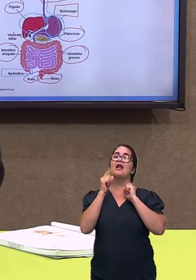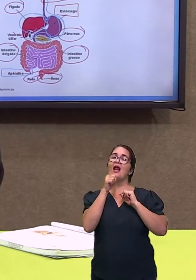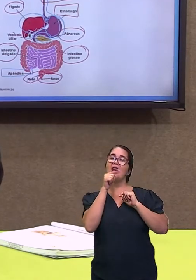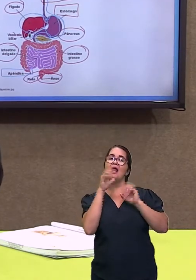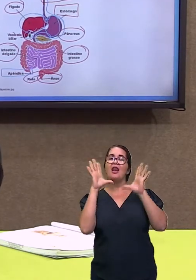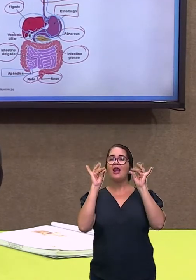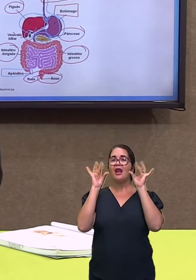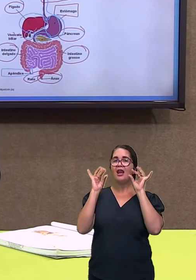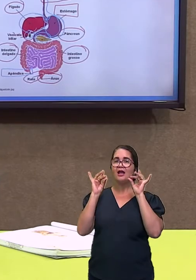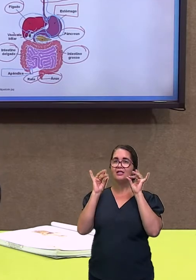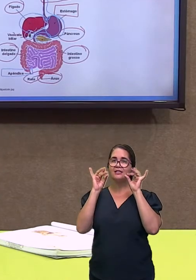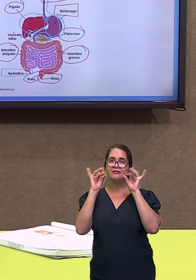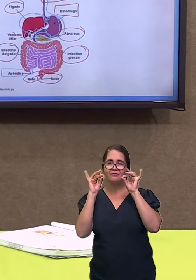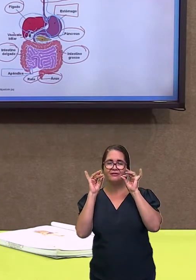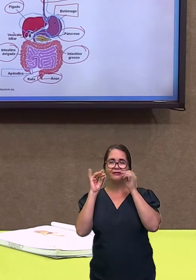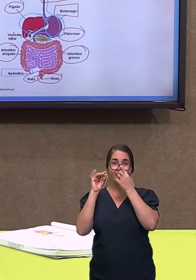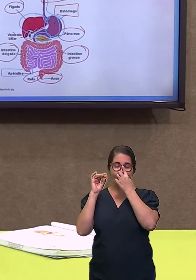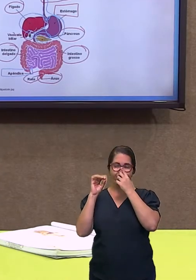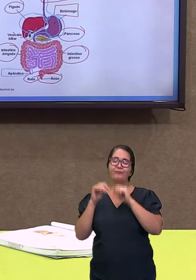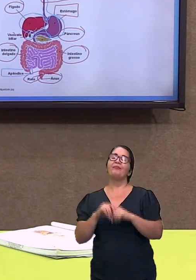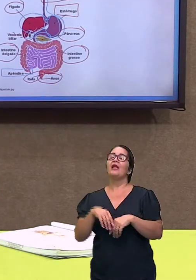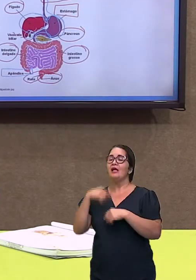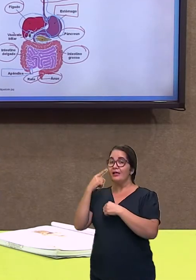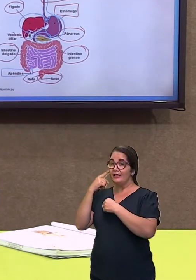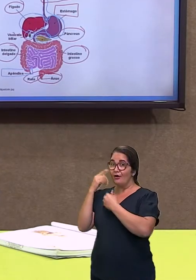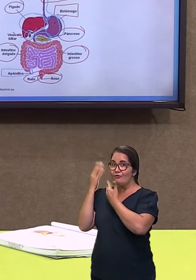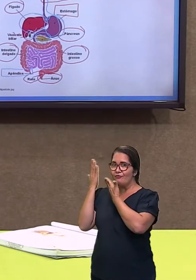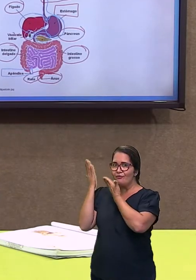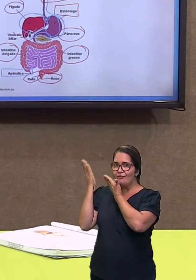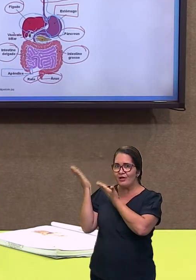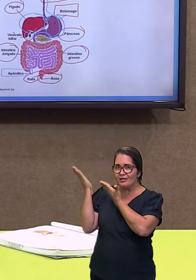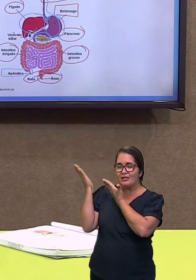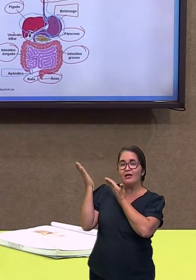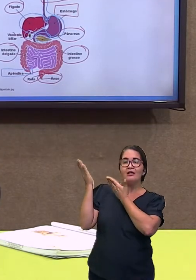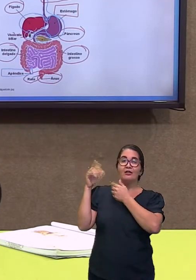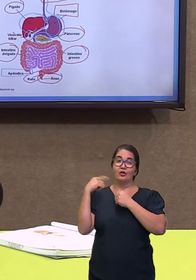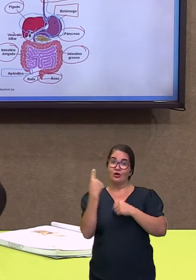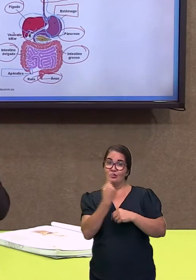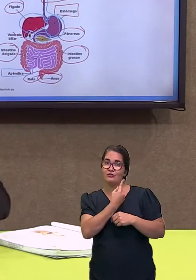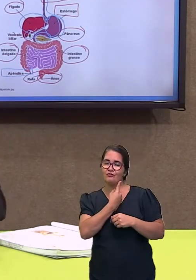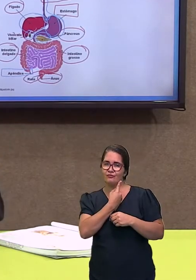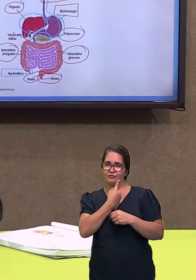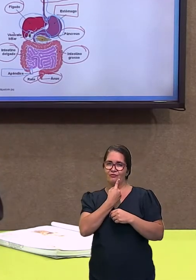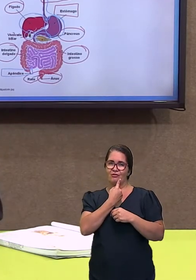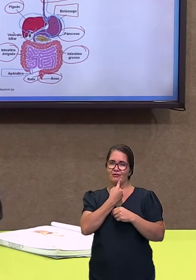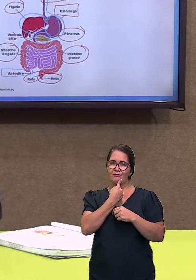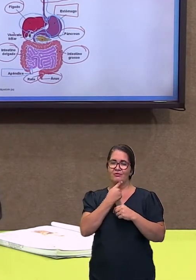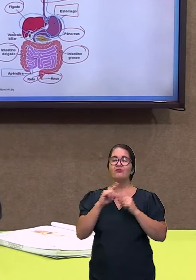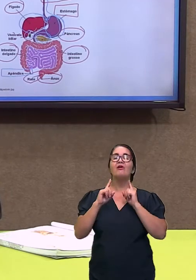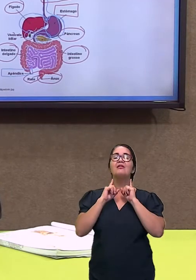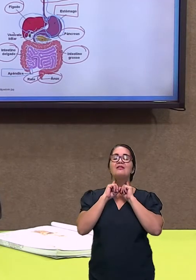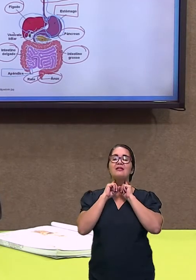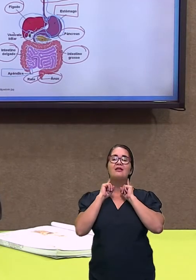de amarelinho. Elas estão lá dispostas acima do